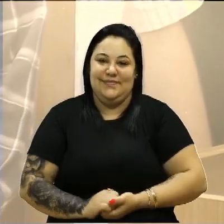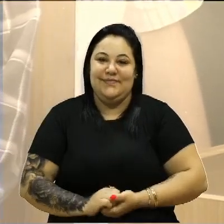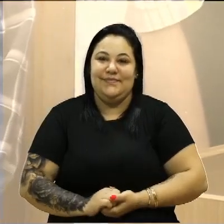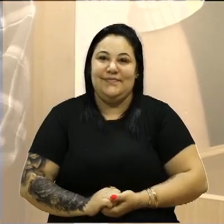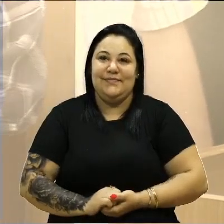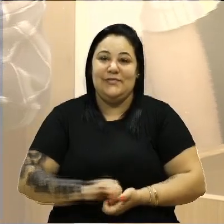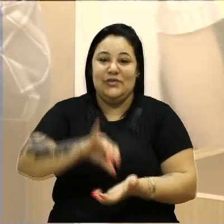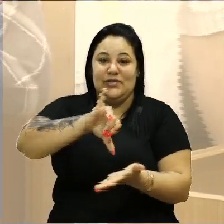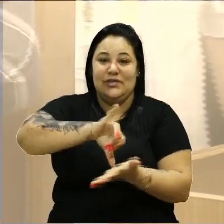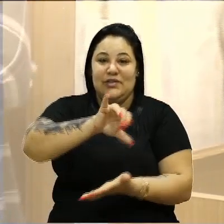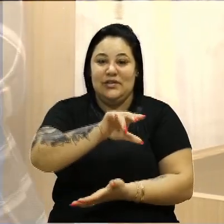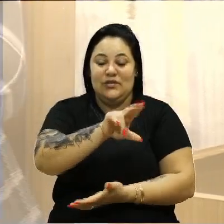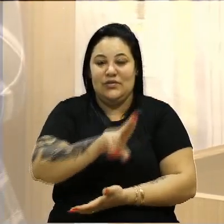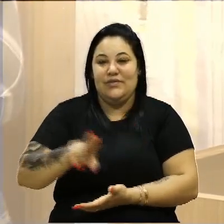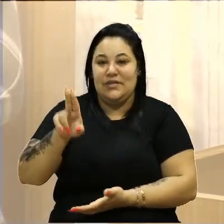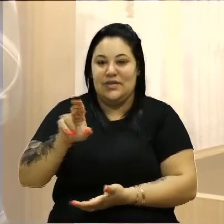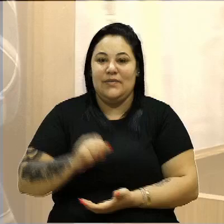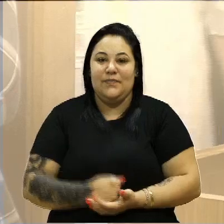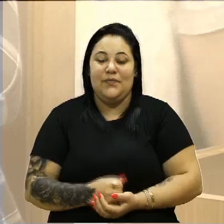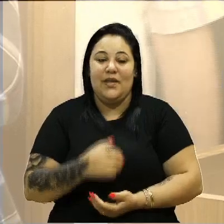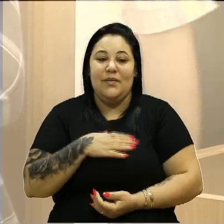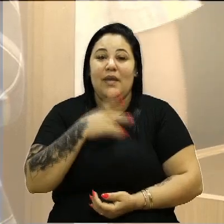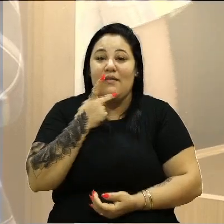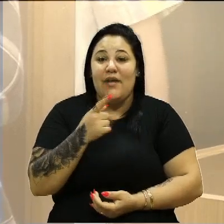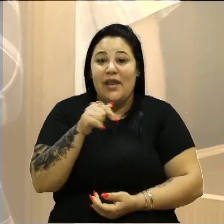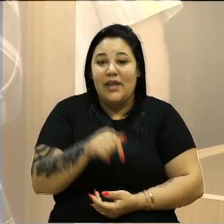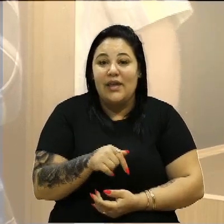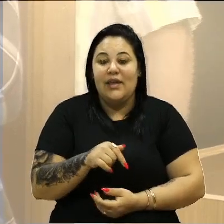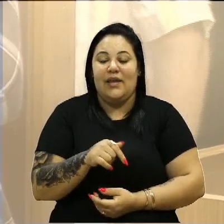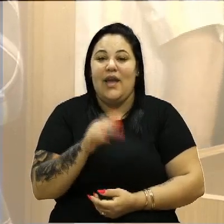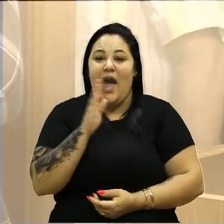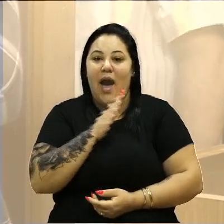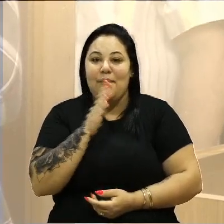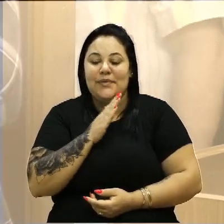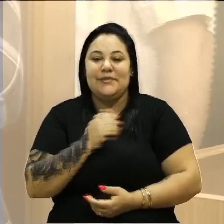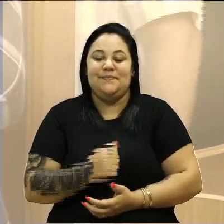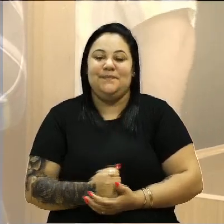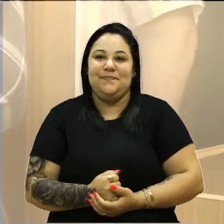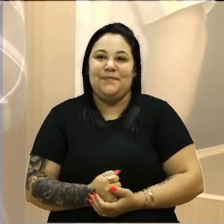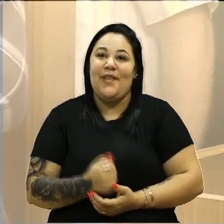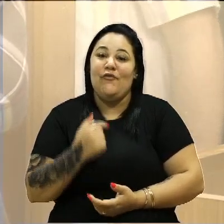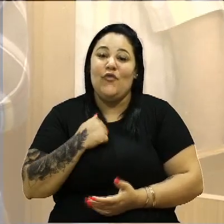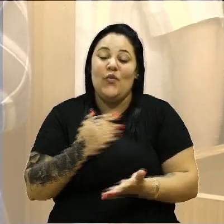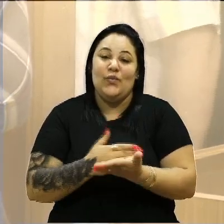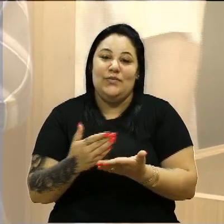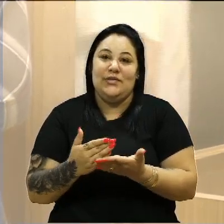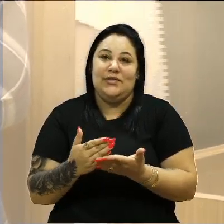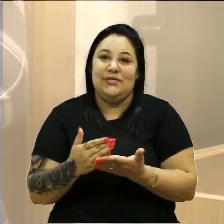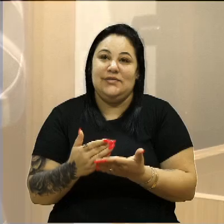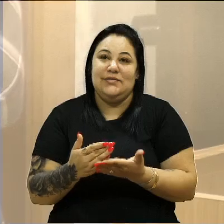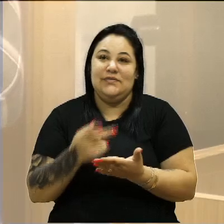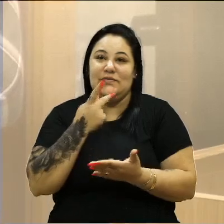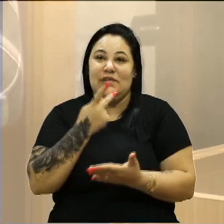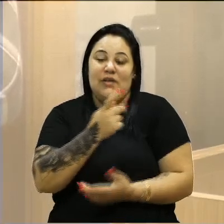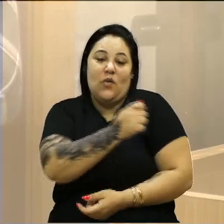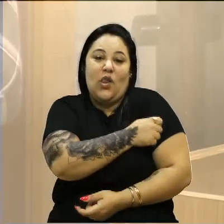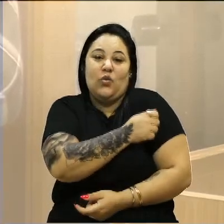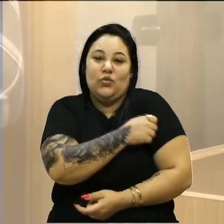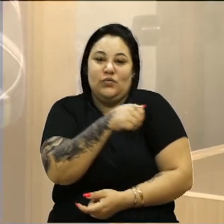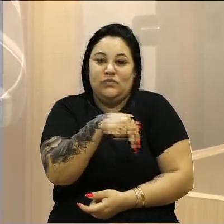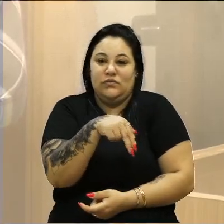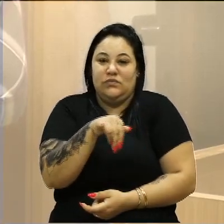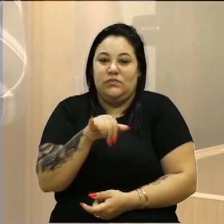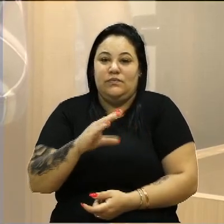Centro Universitário. A minha fala aqui vai ser breve, eu vou introduzir um aluno nosso, que é o Nicolas.